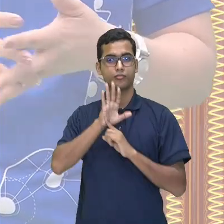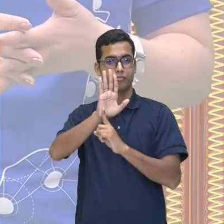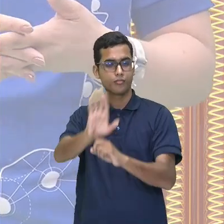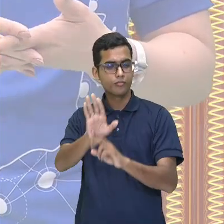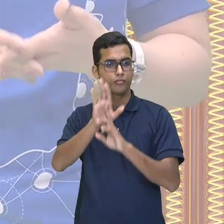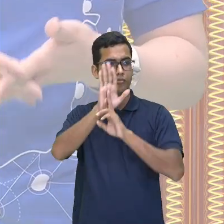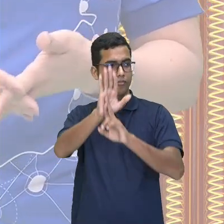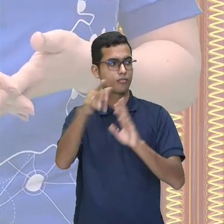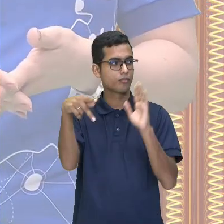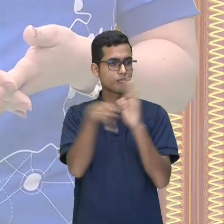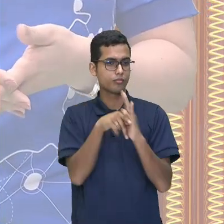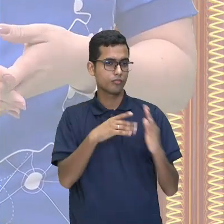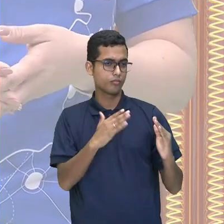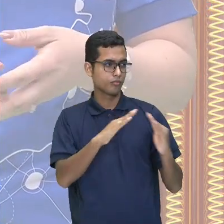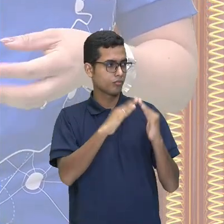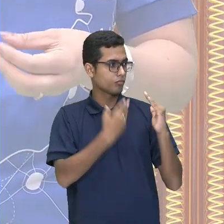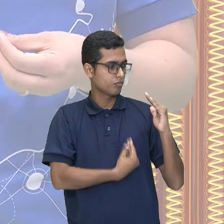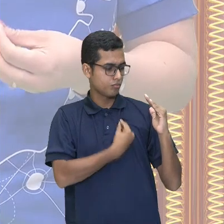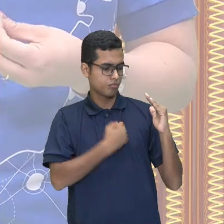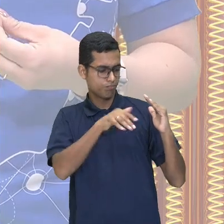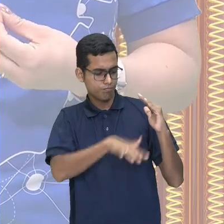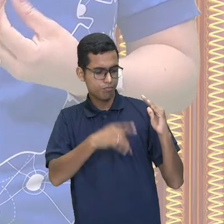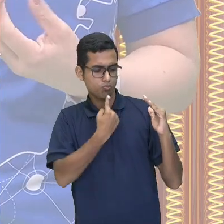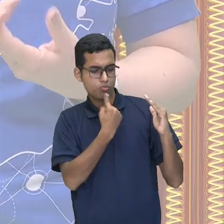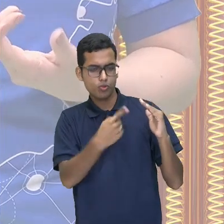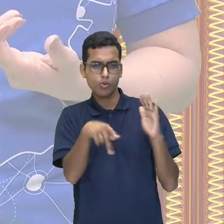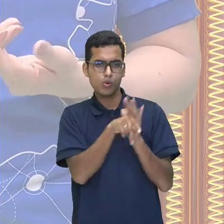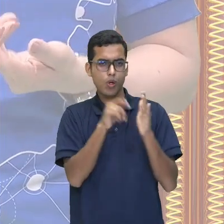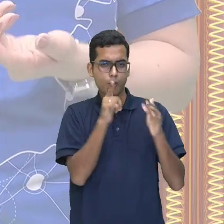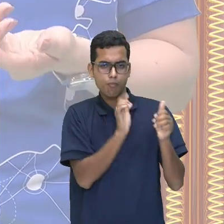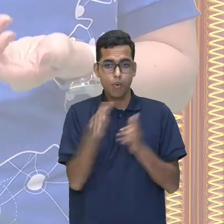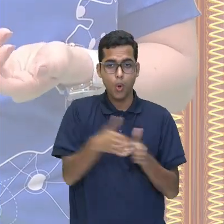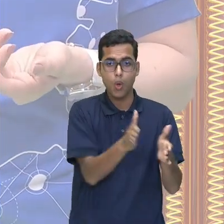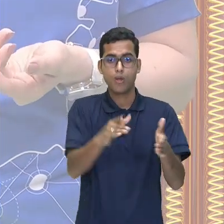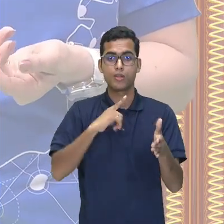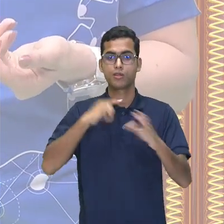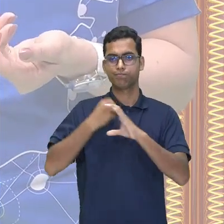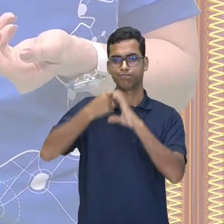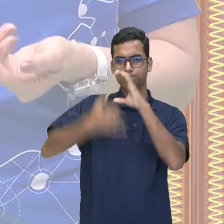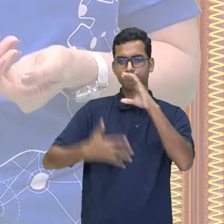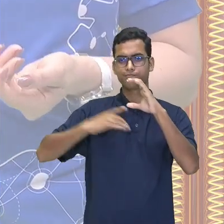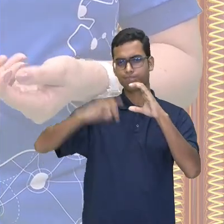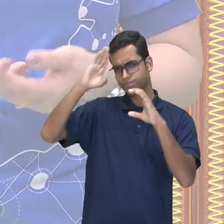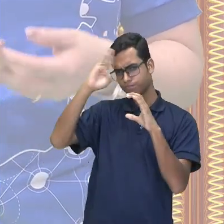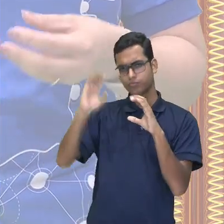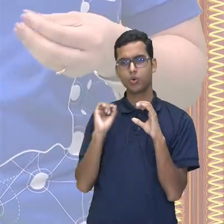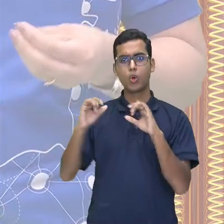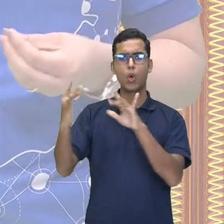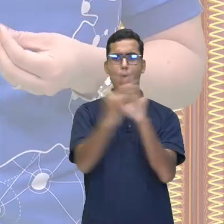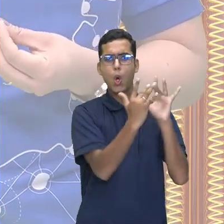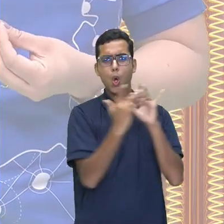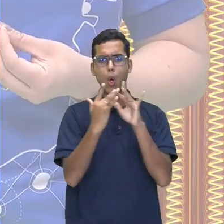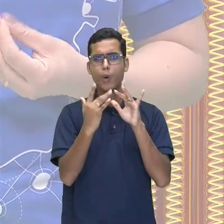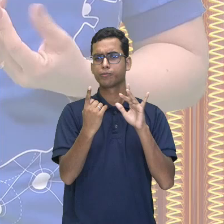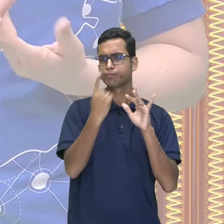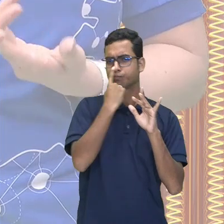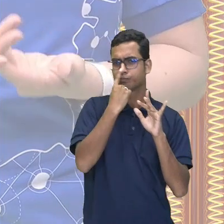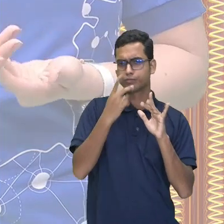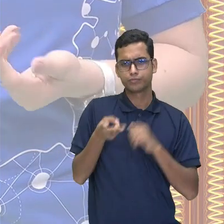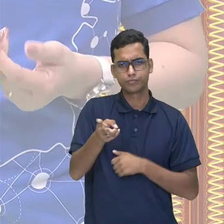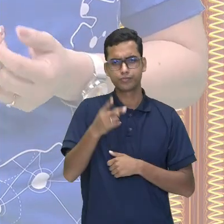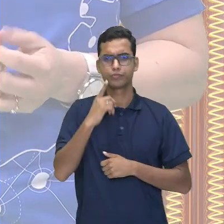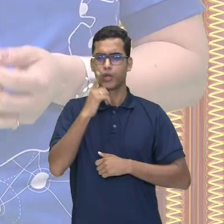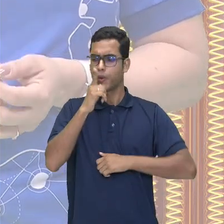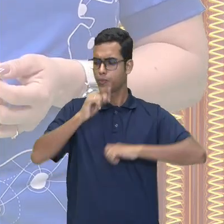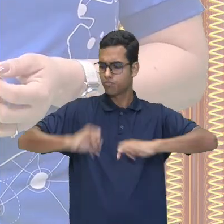certo? E esses ribeirinhos, eles têm uma característica principal que é conviver com o ciclo de